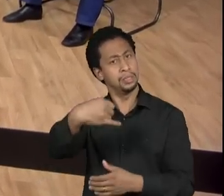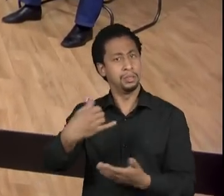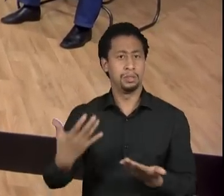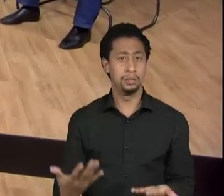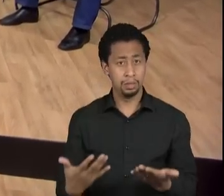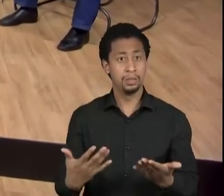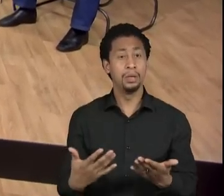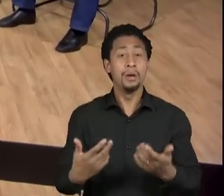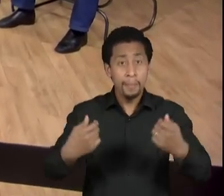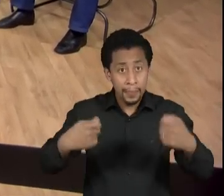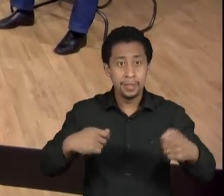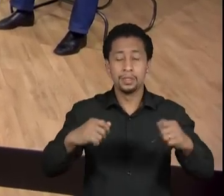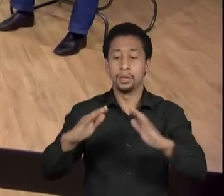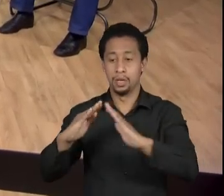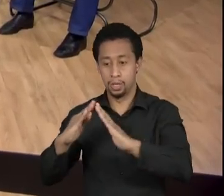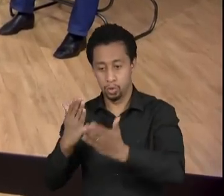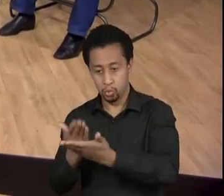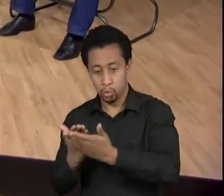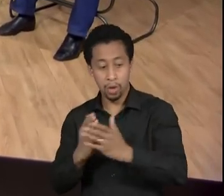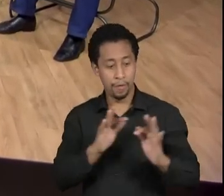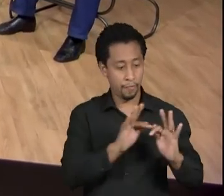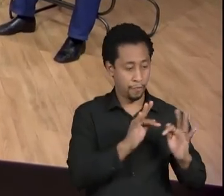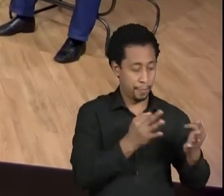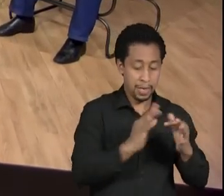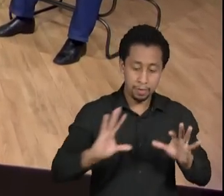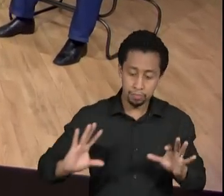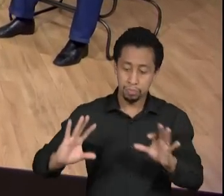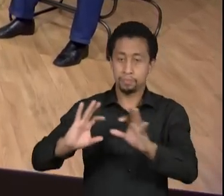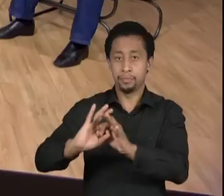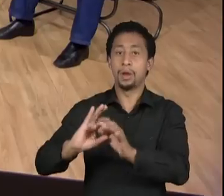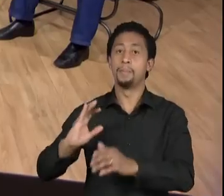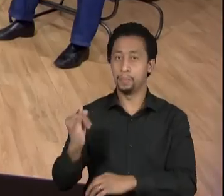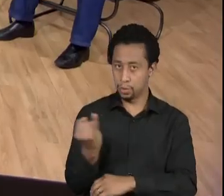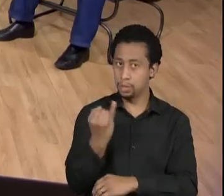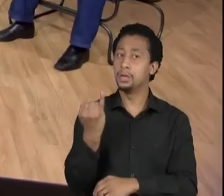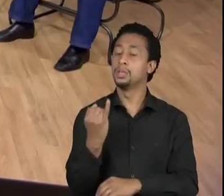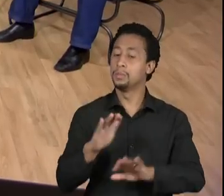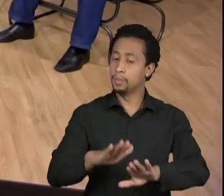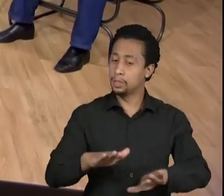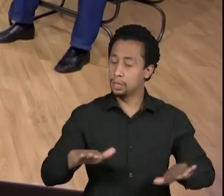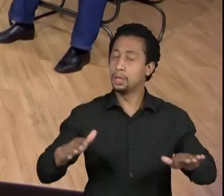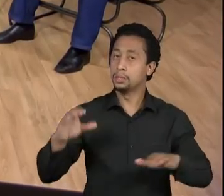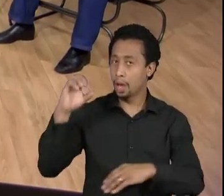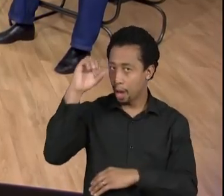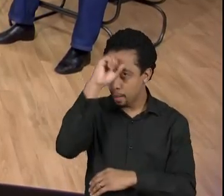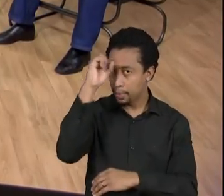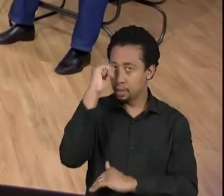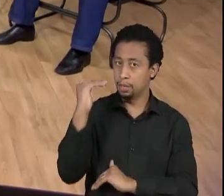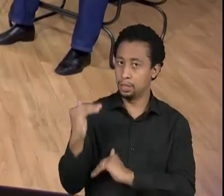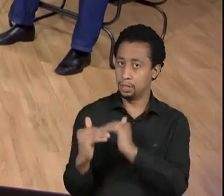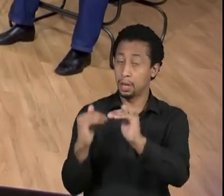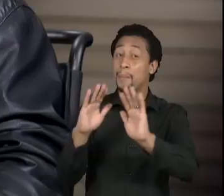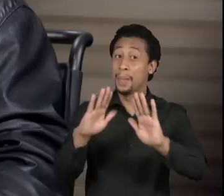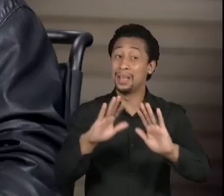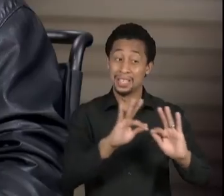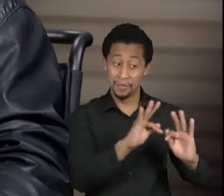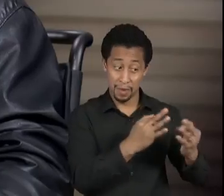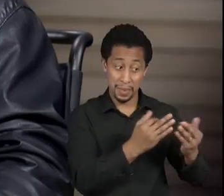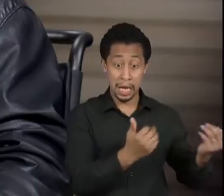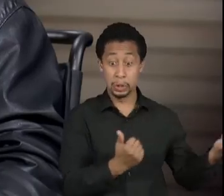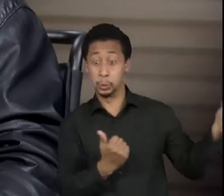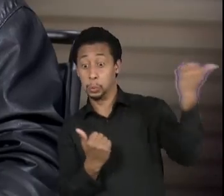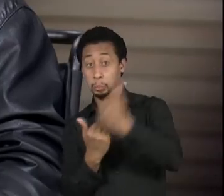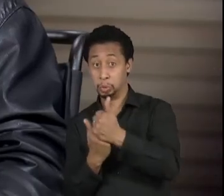família. A família é absolutamente fundamental no processo de escolarização da criança, mas ela não substitui a escola em